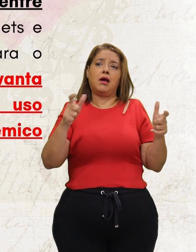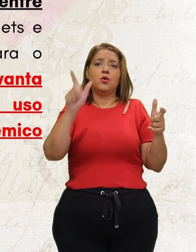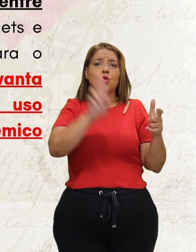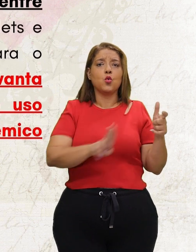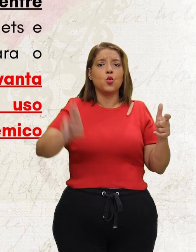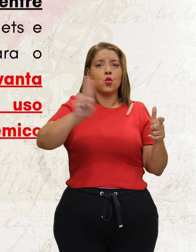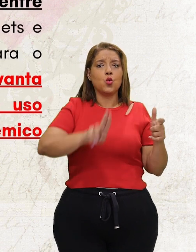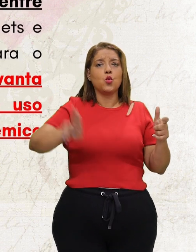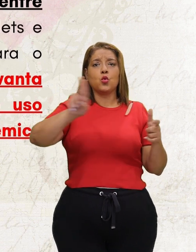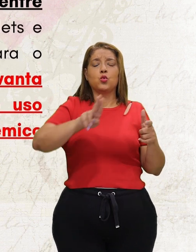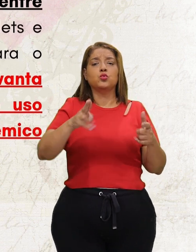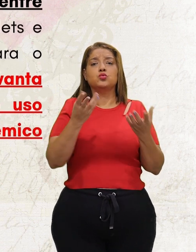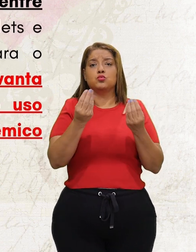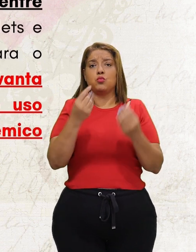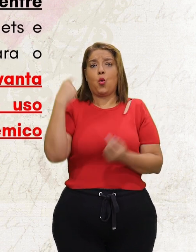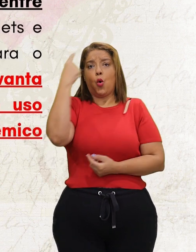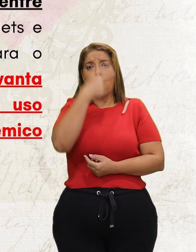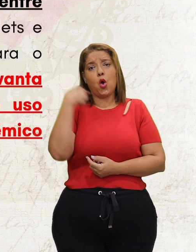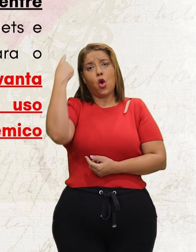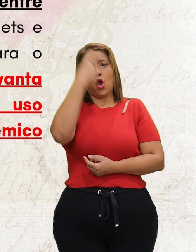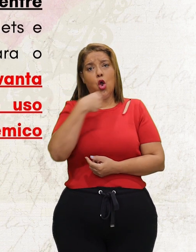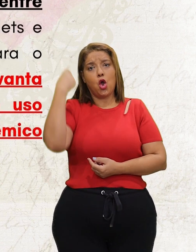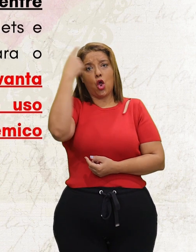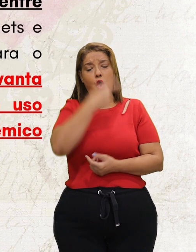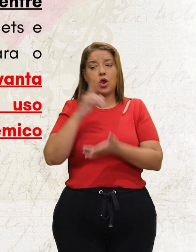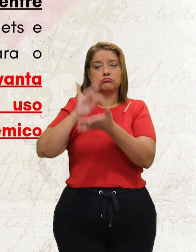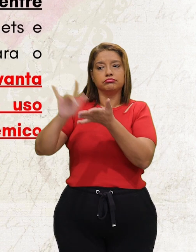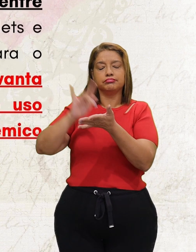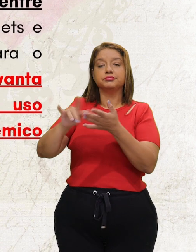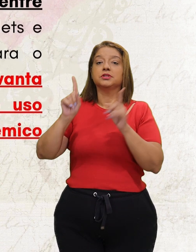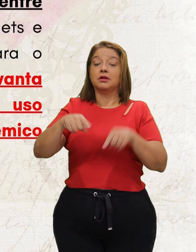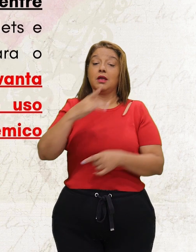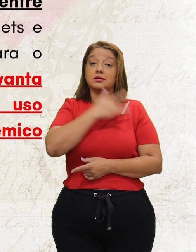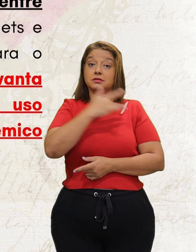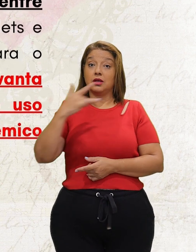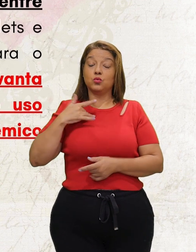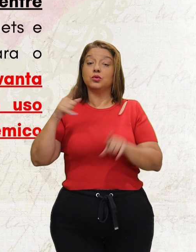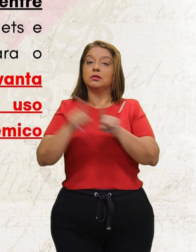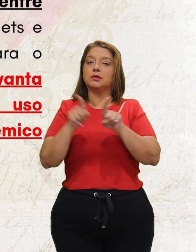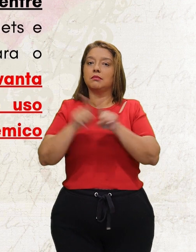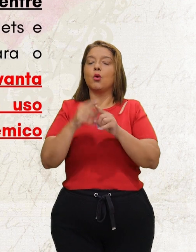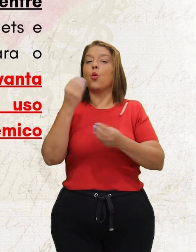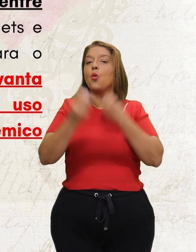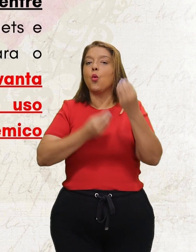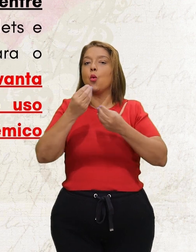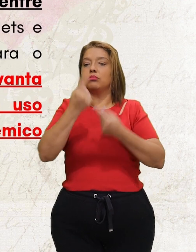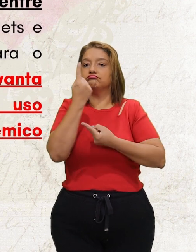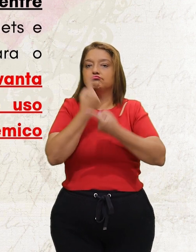uso excessivo das telas na saúde e no desempenho acadêmico dos jovens.